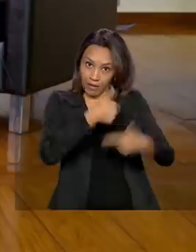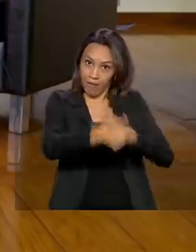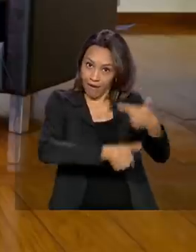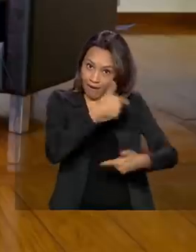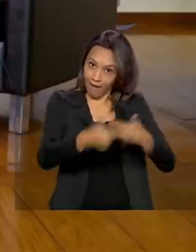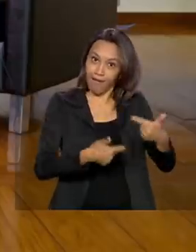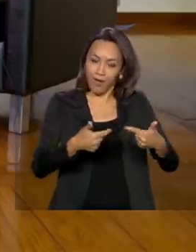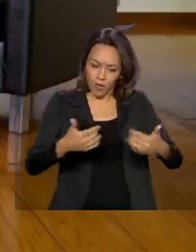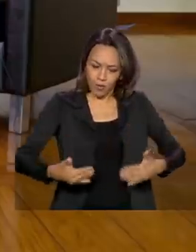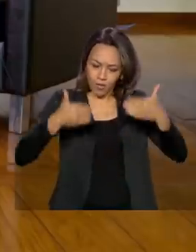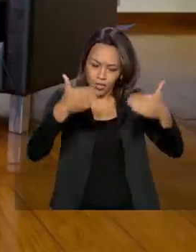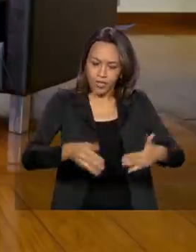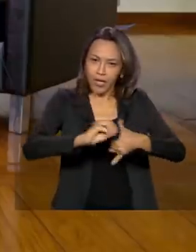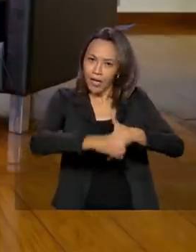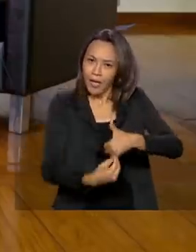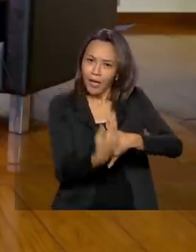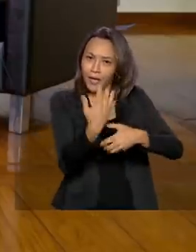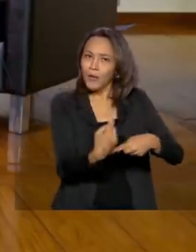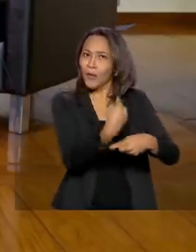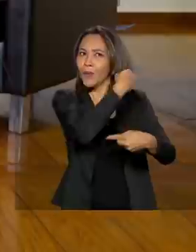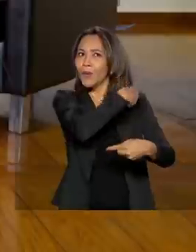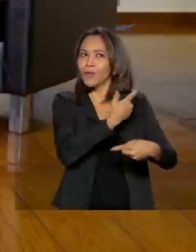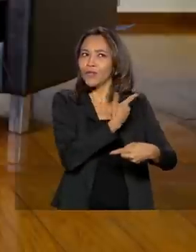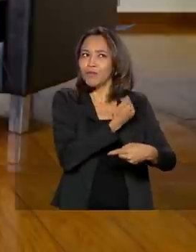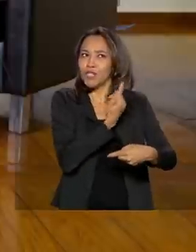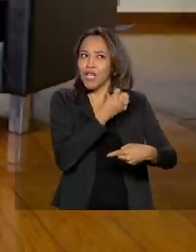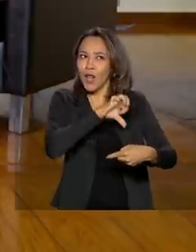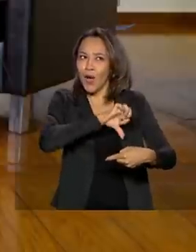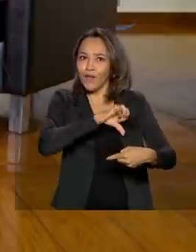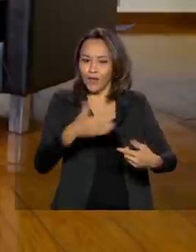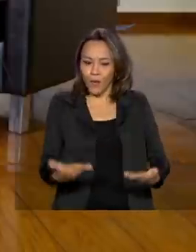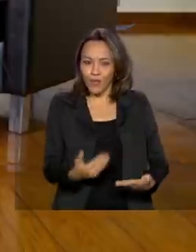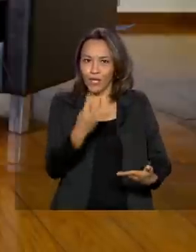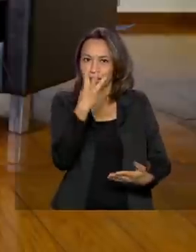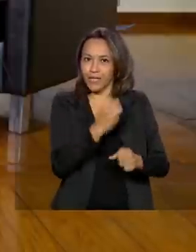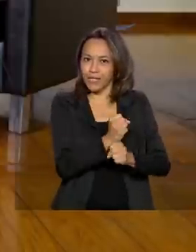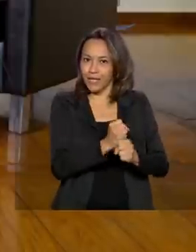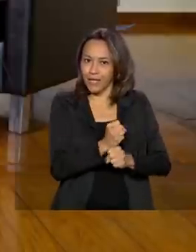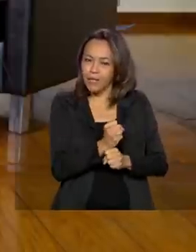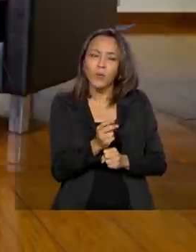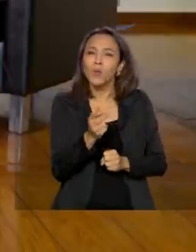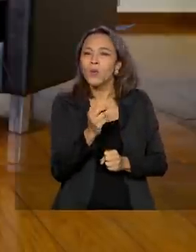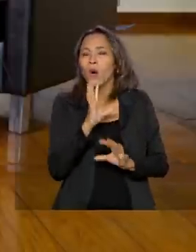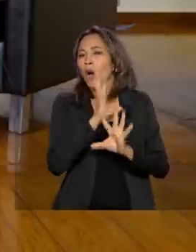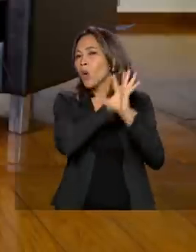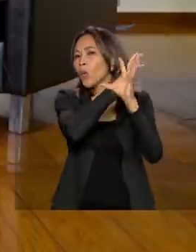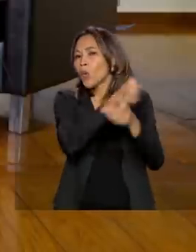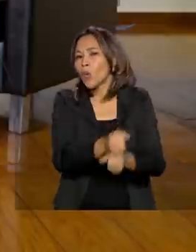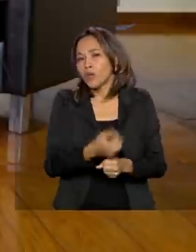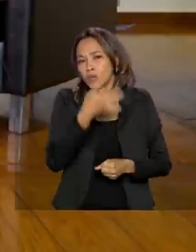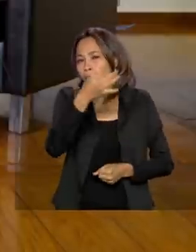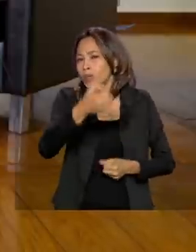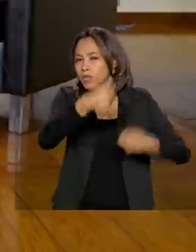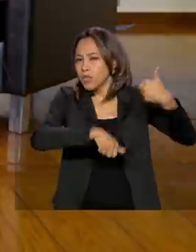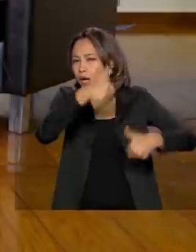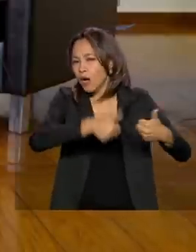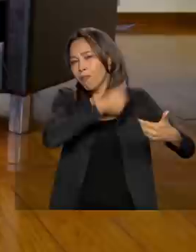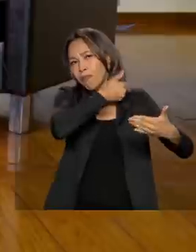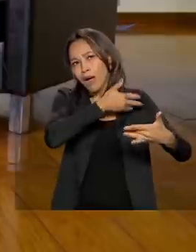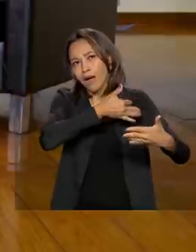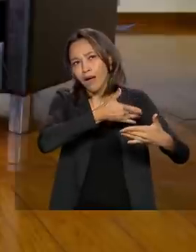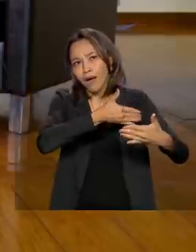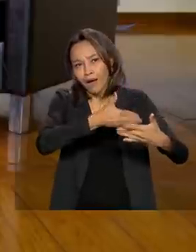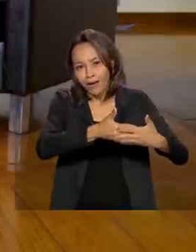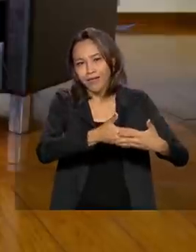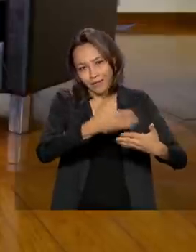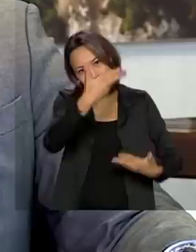do Ministério do Meio Ambiente começou em 2019, entramos no terceiro ano. Qual que é a análise que o senhor faz dessa trajetória aqui à frente